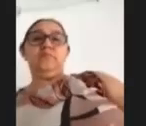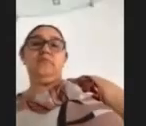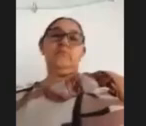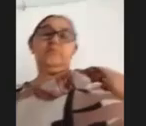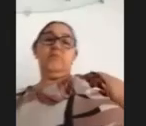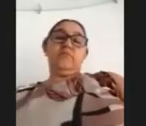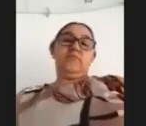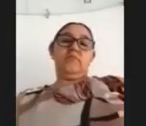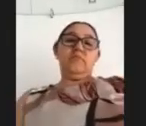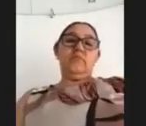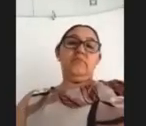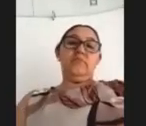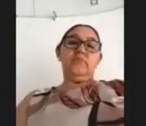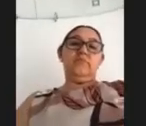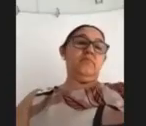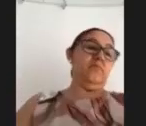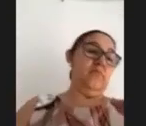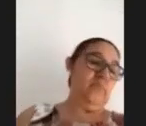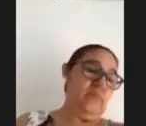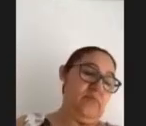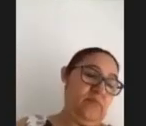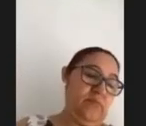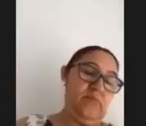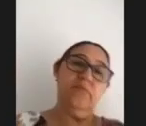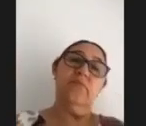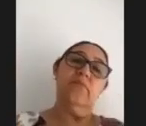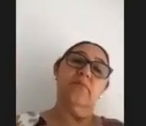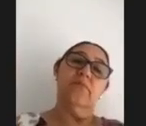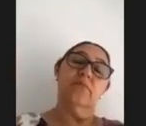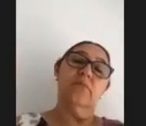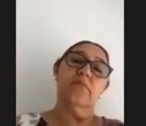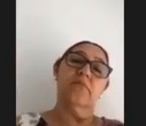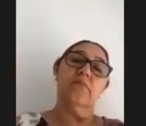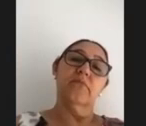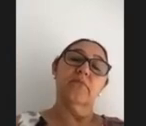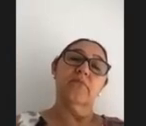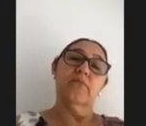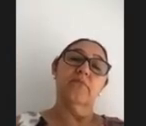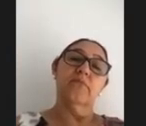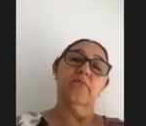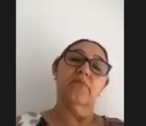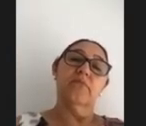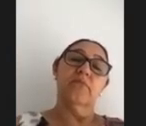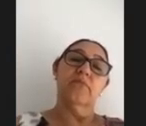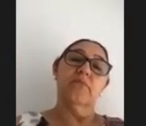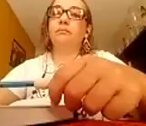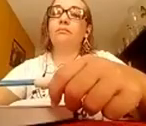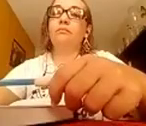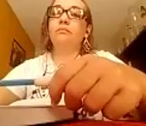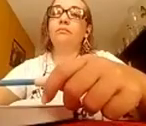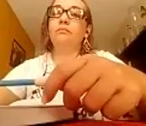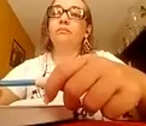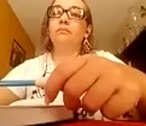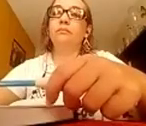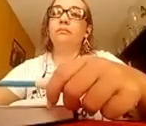tudo mais, falei: posso te dar uma cortesia? Ele falou: pode, claro. E fiz, apliquei o PG. Gente, eu fiquei